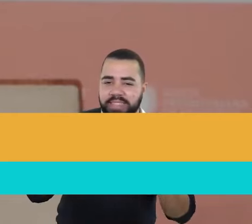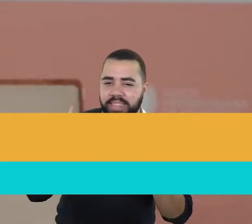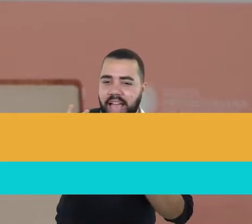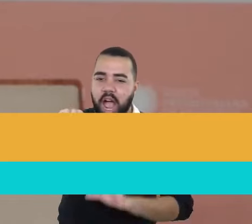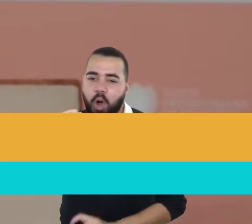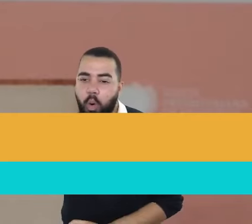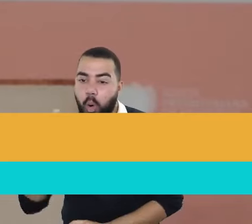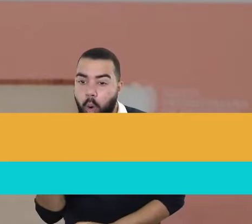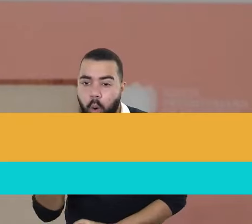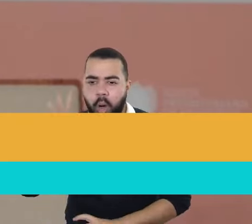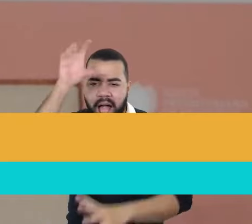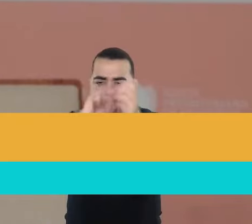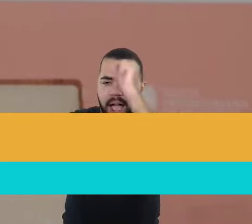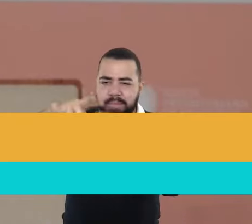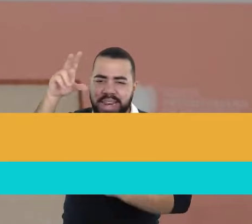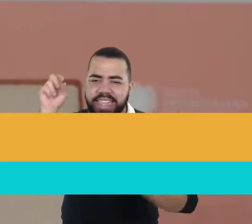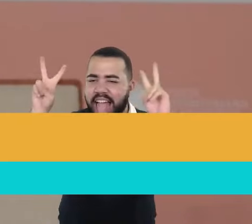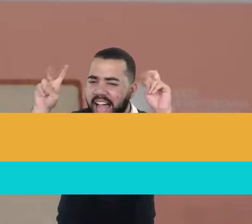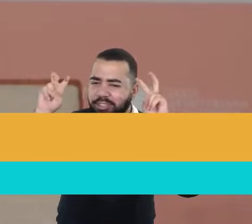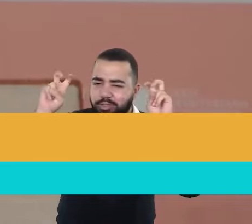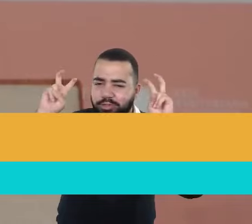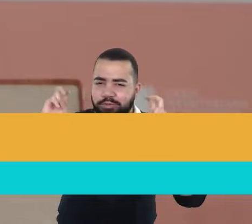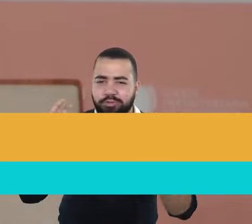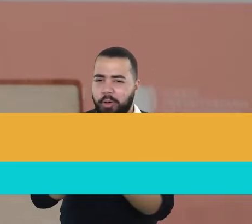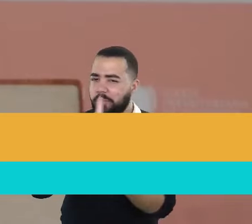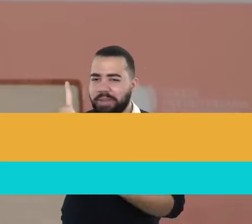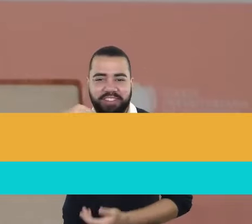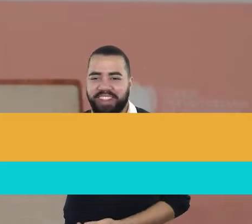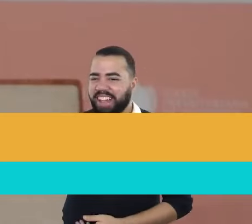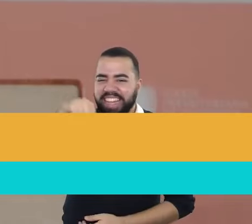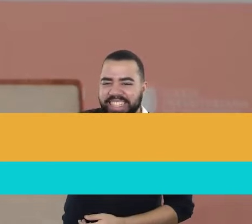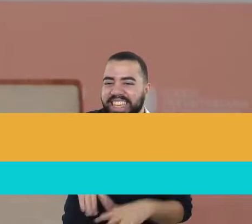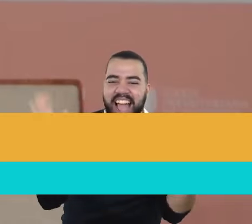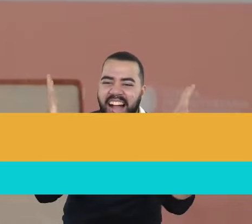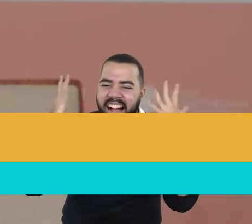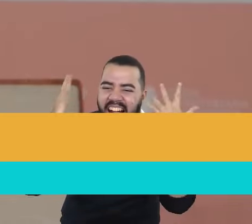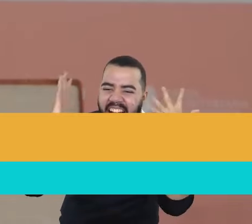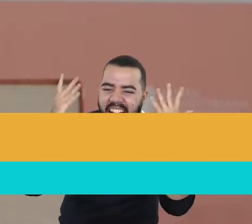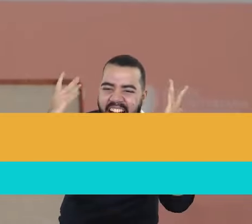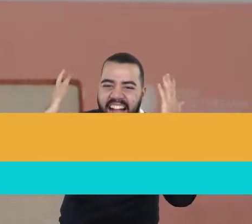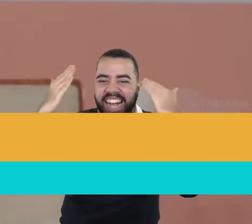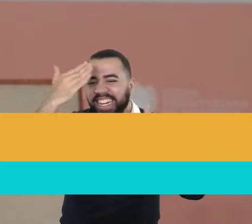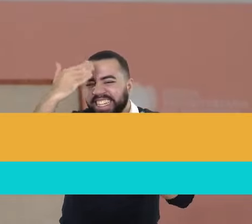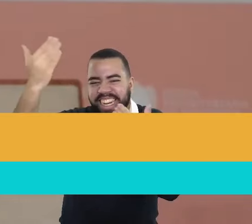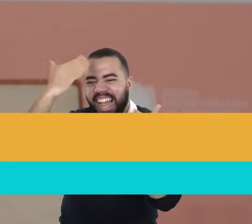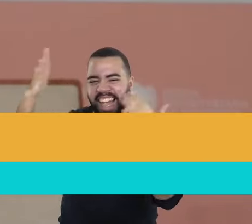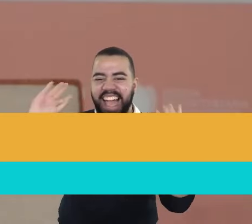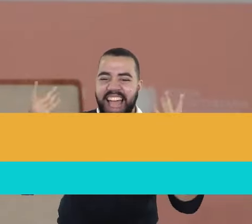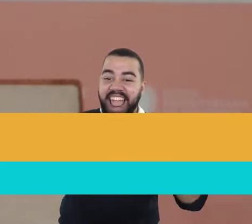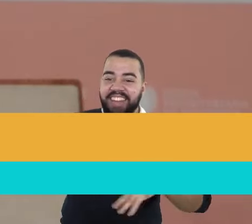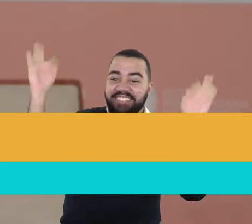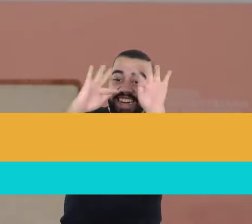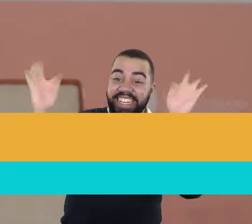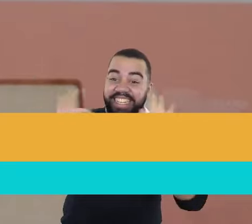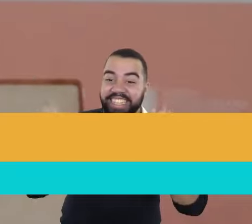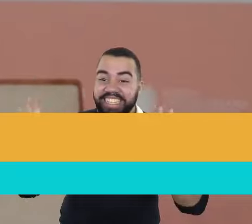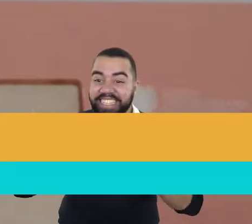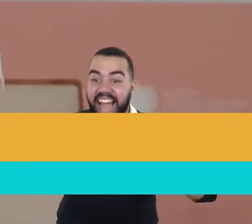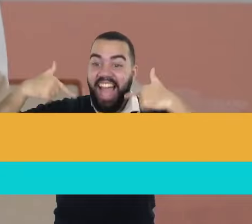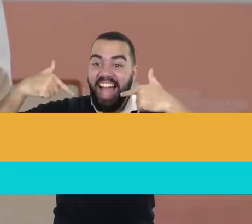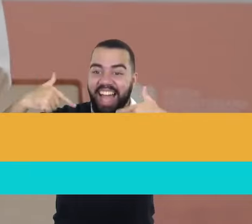sobre um assunto específico, eu sempre gosto de pesquisar. Ai, gente, eu tô aqui hoje! Como eu tô feliz, vocês não